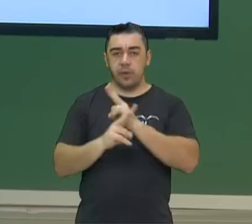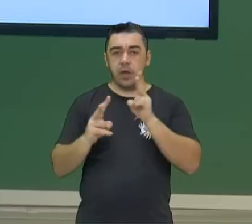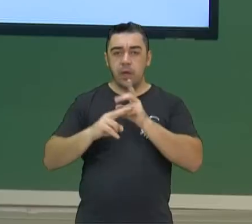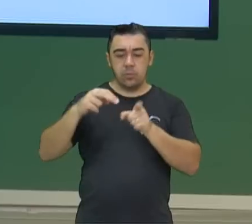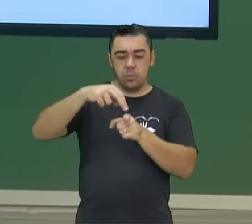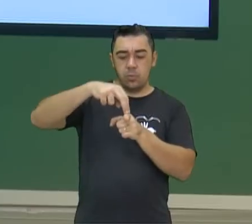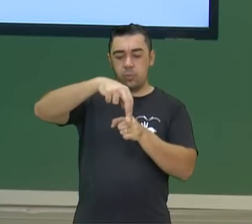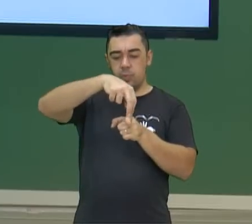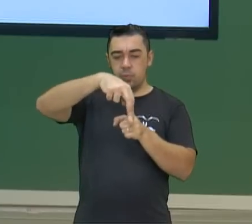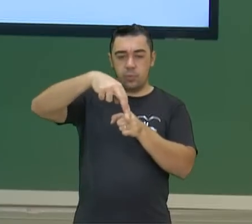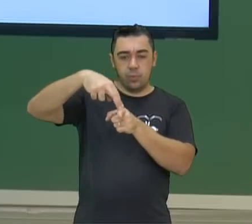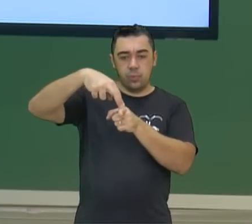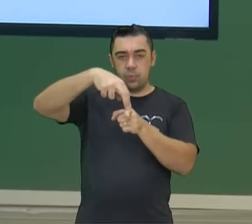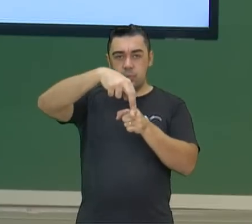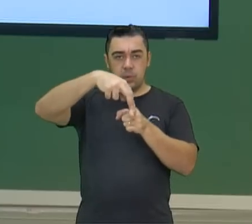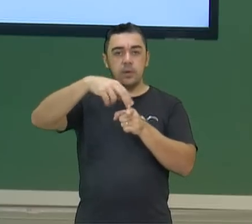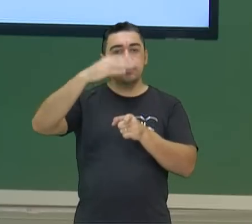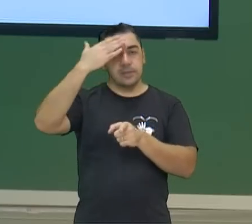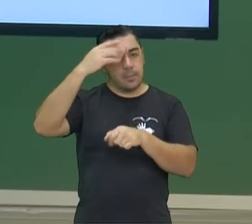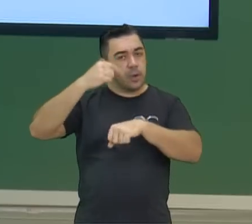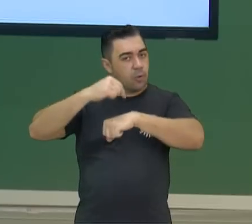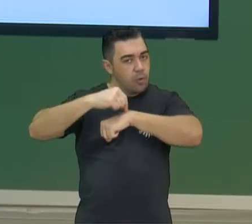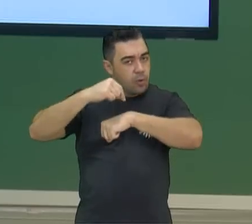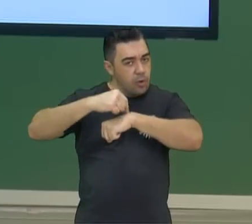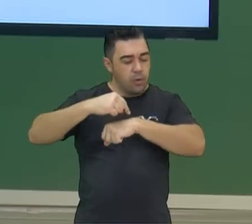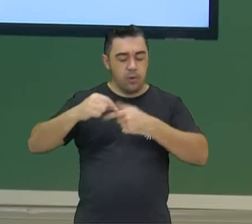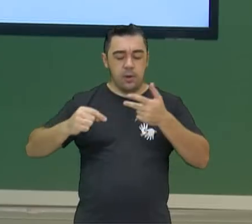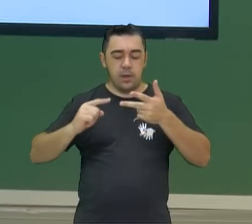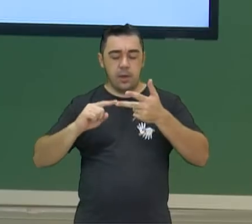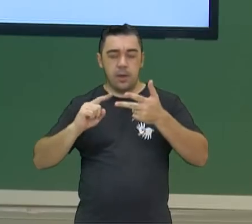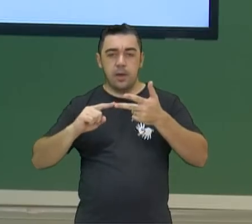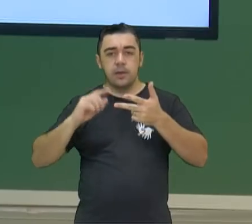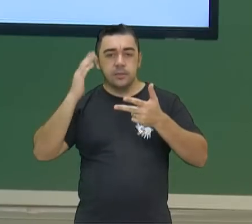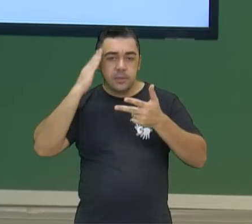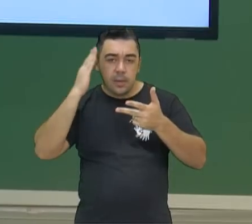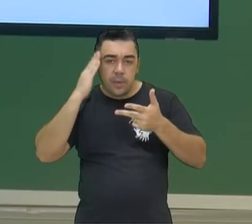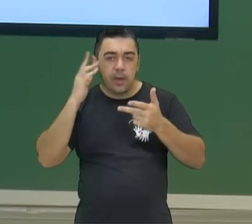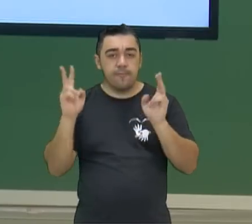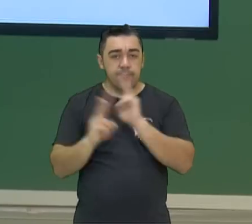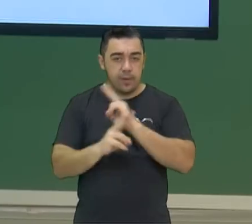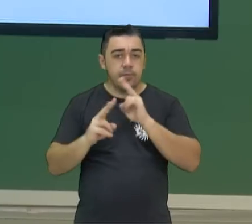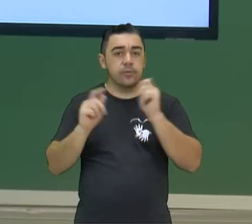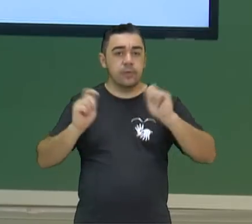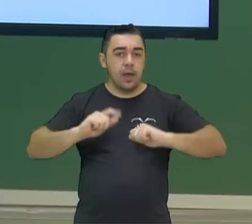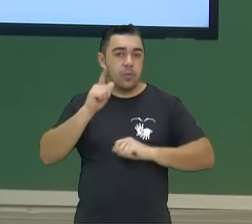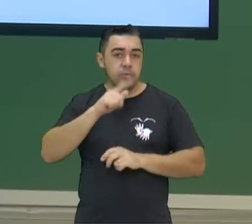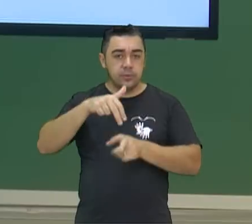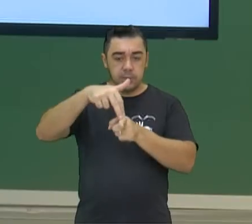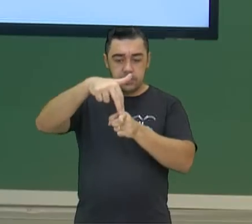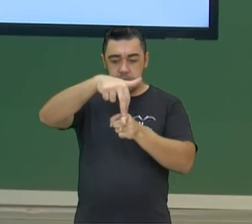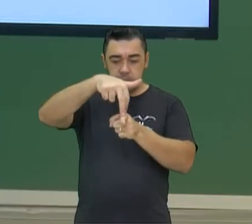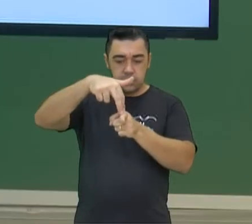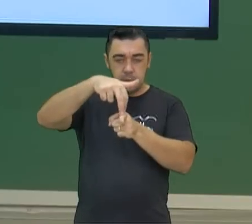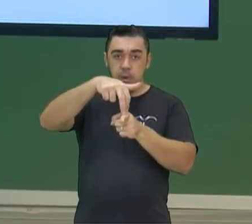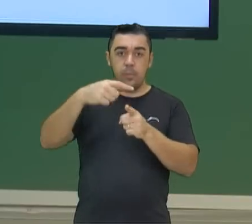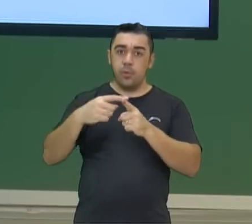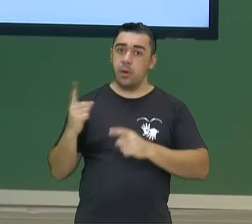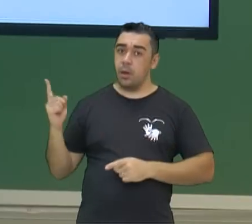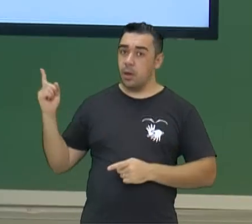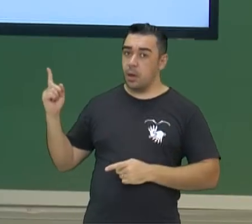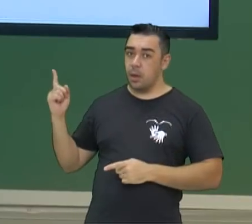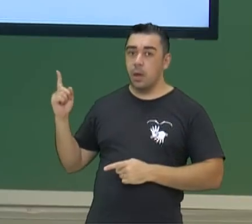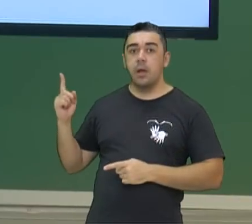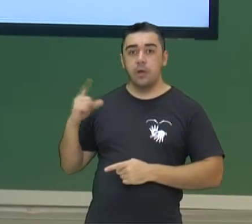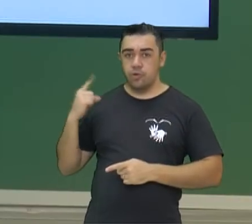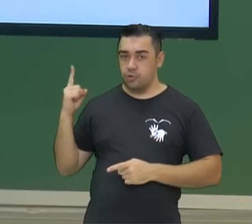o horário, o vento, da onde que vem o vento, para ele poder se equilibrar, Que é um alto nível de